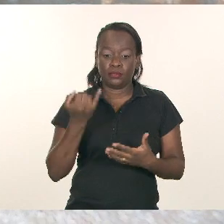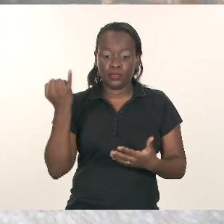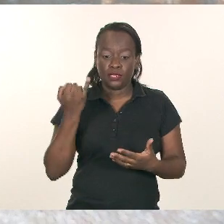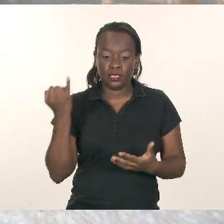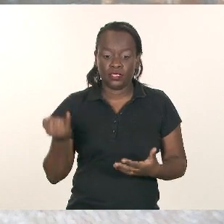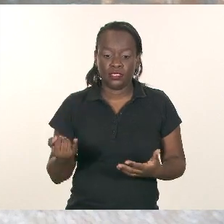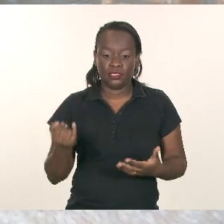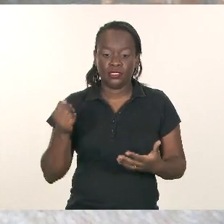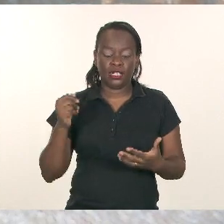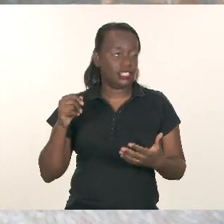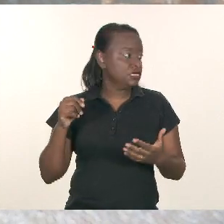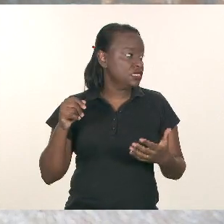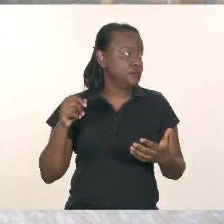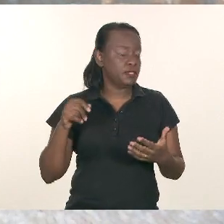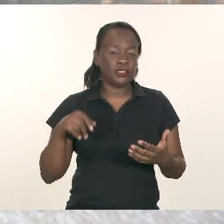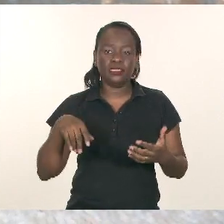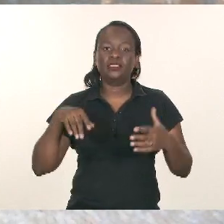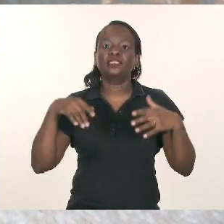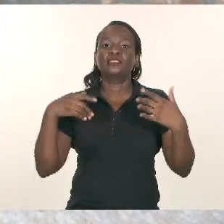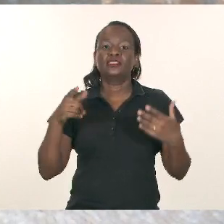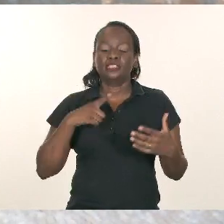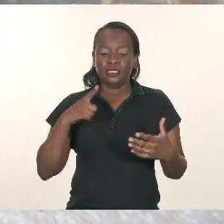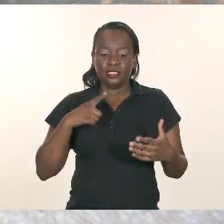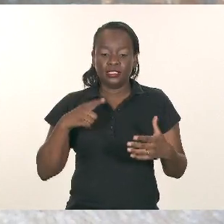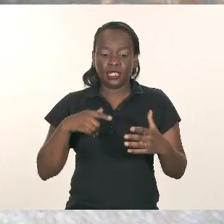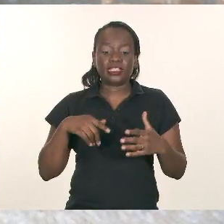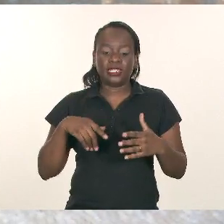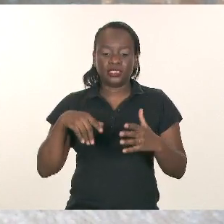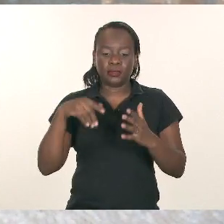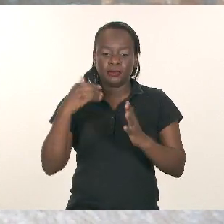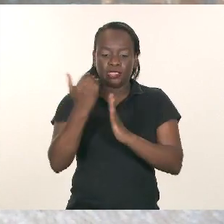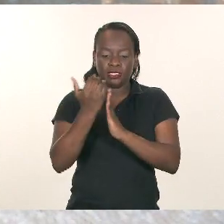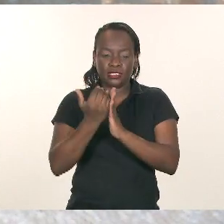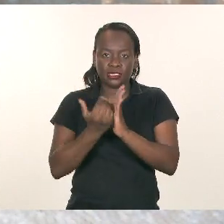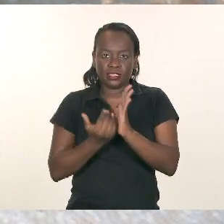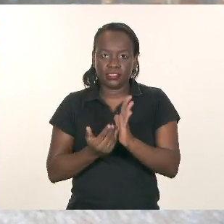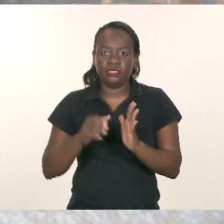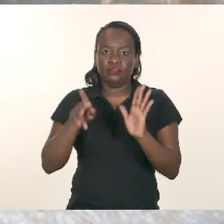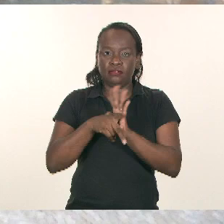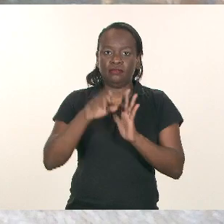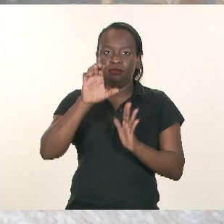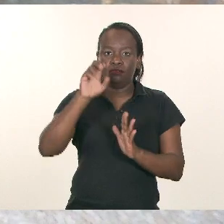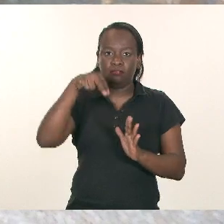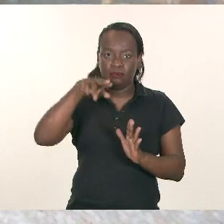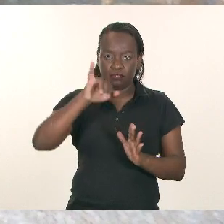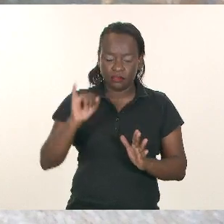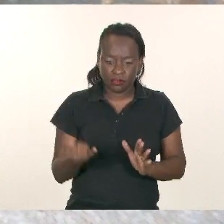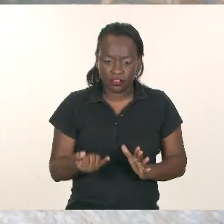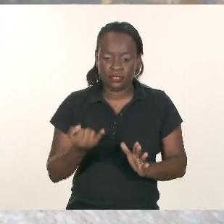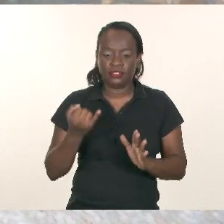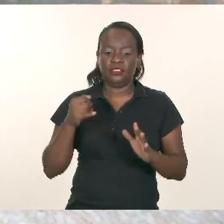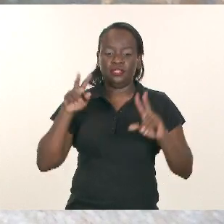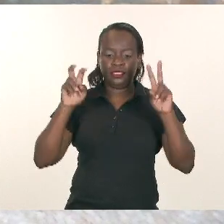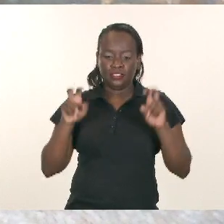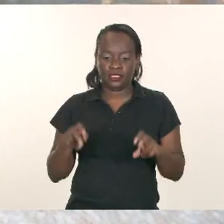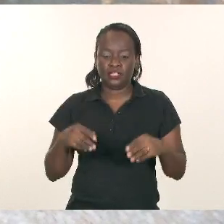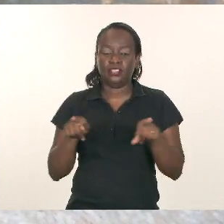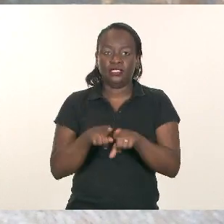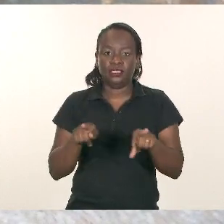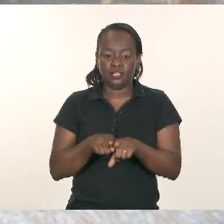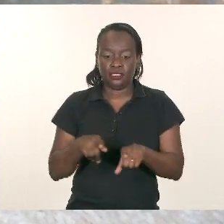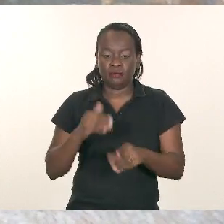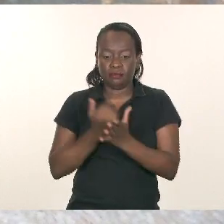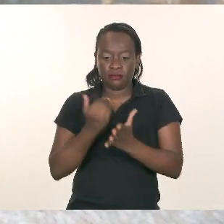que tange as prerrogativas colocadas pelo CNJ nessa temática. E, para além disso,